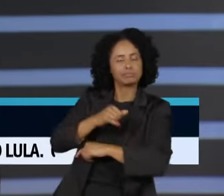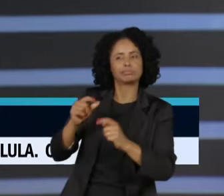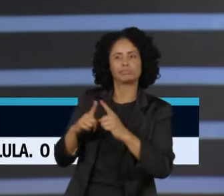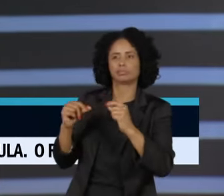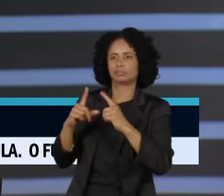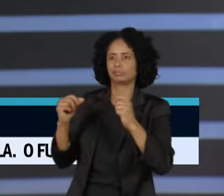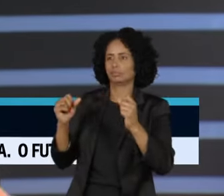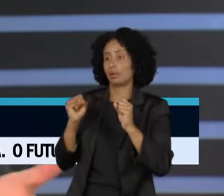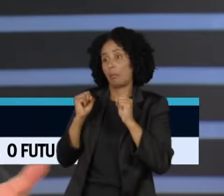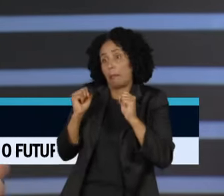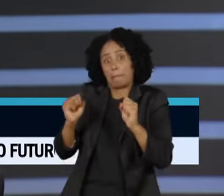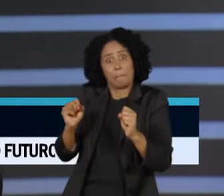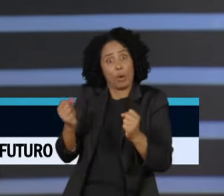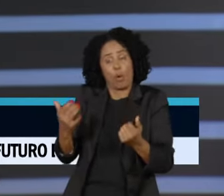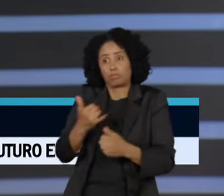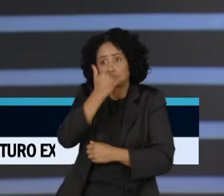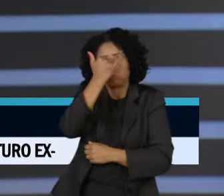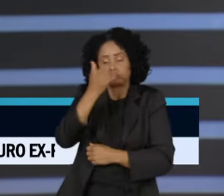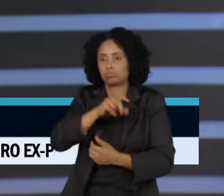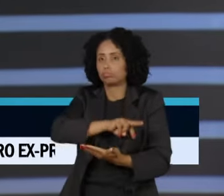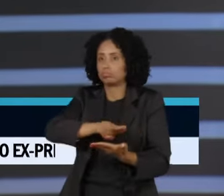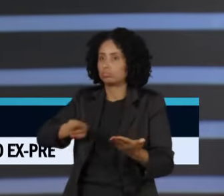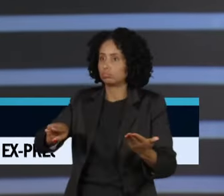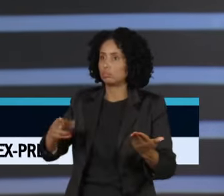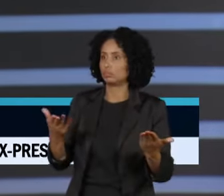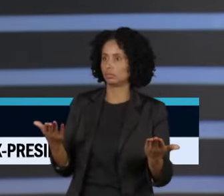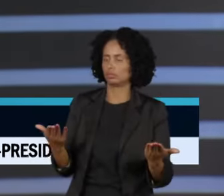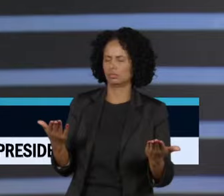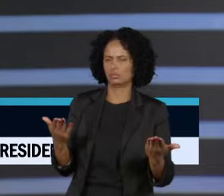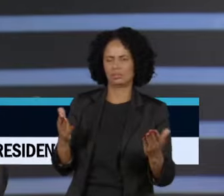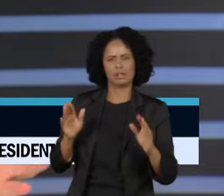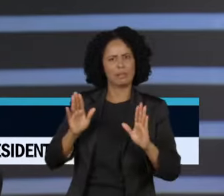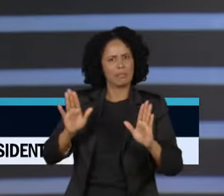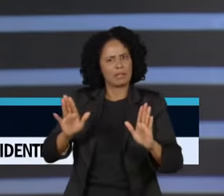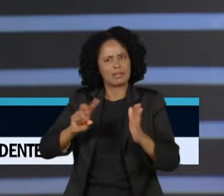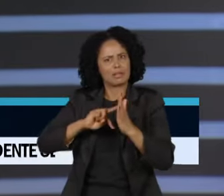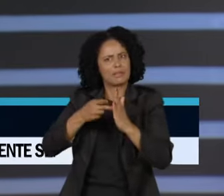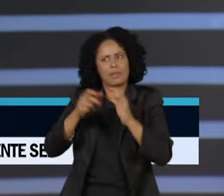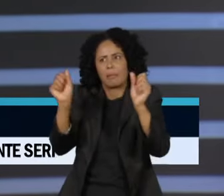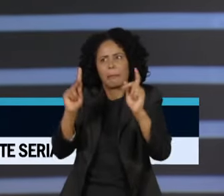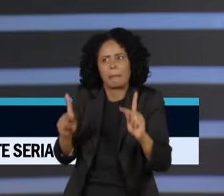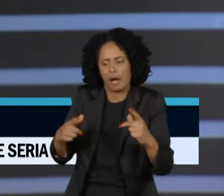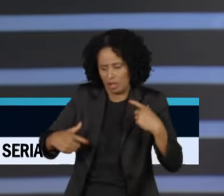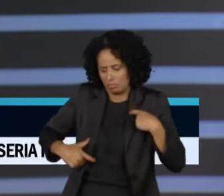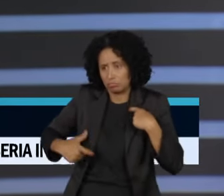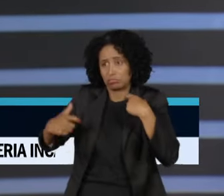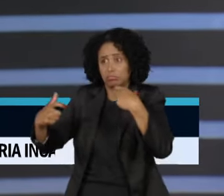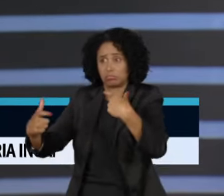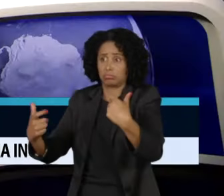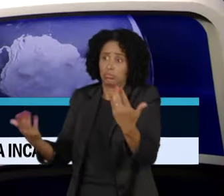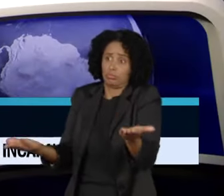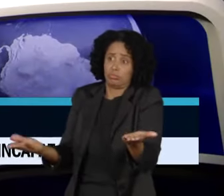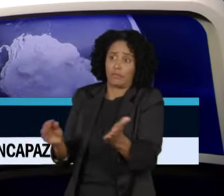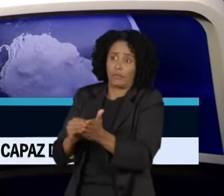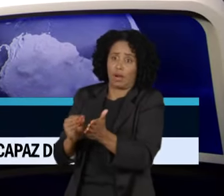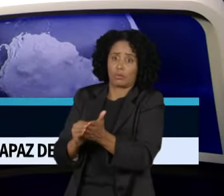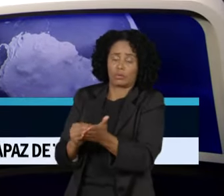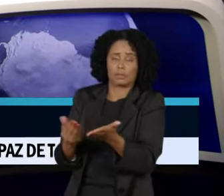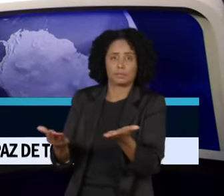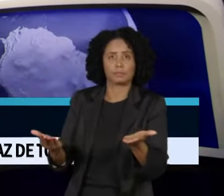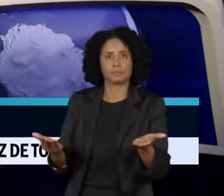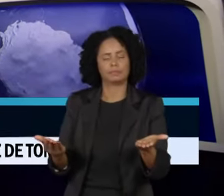é claro que por uma questão como essa, que significa a passagem pacífica do poder, ele passa ao largo. E que